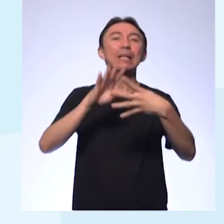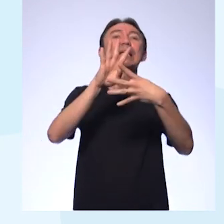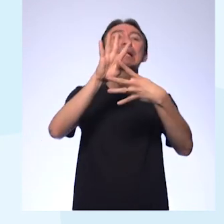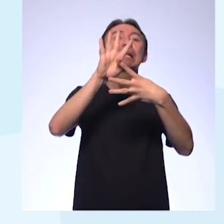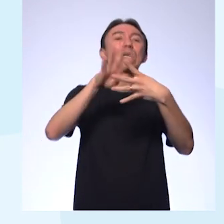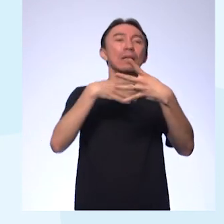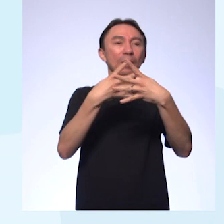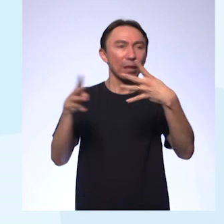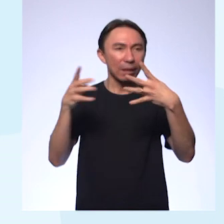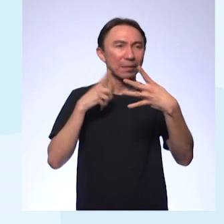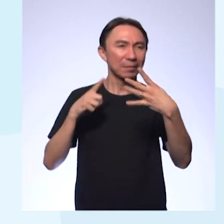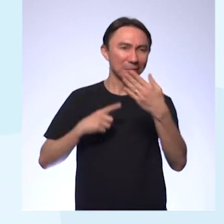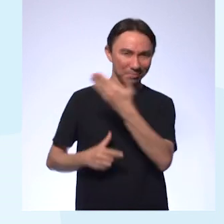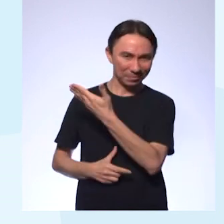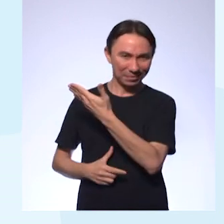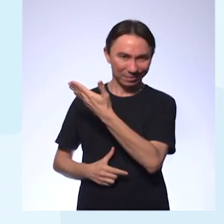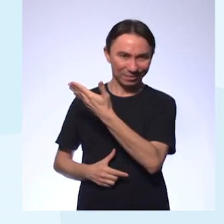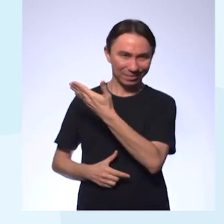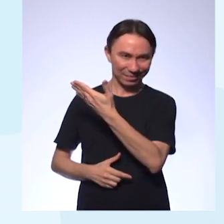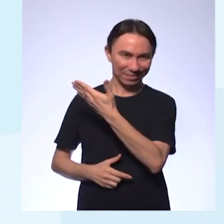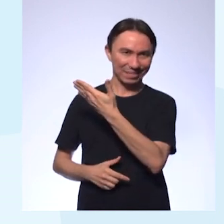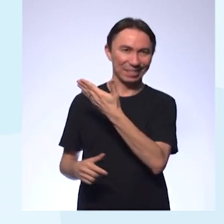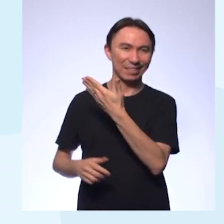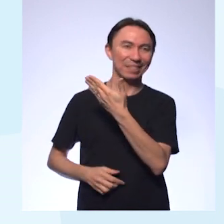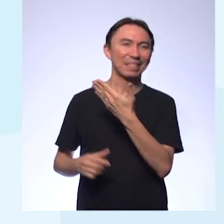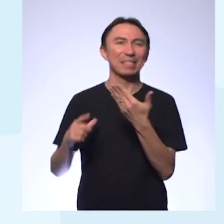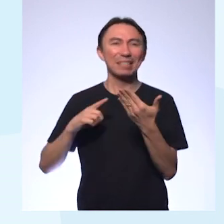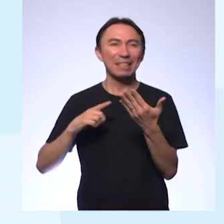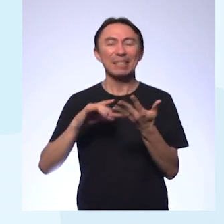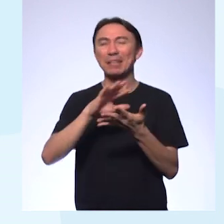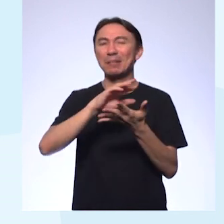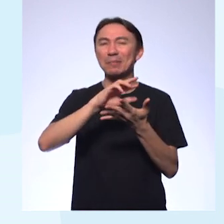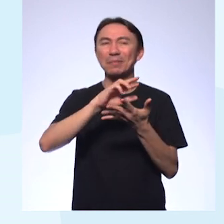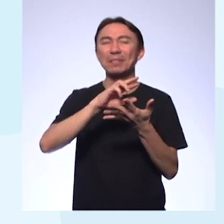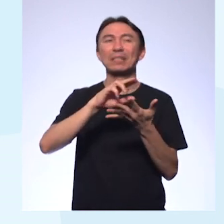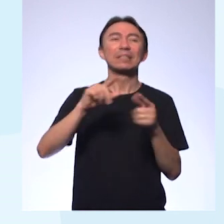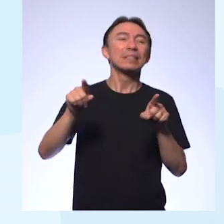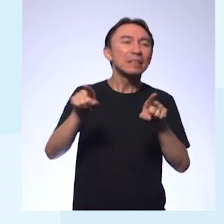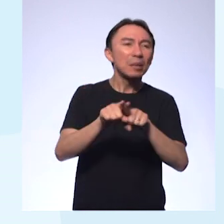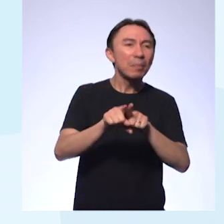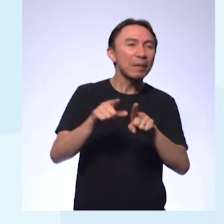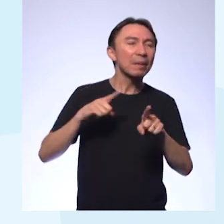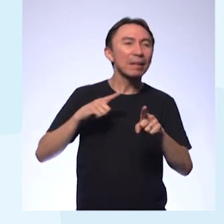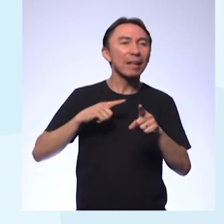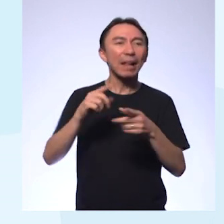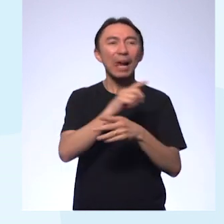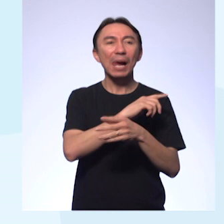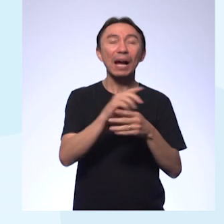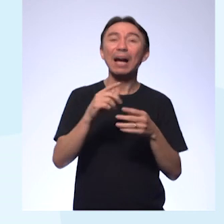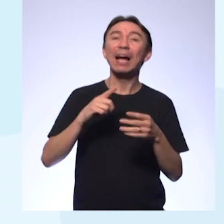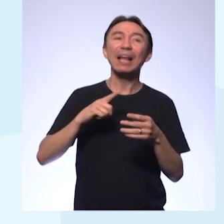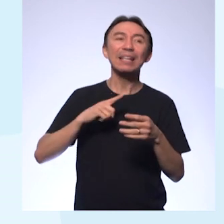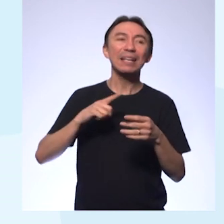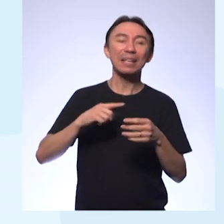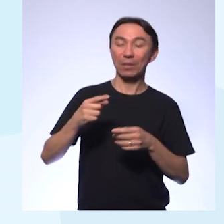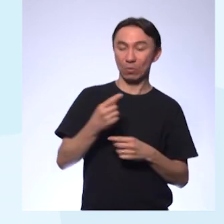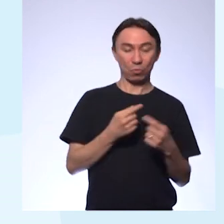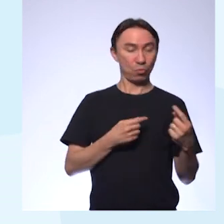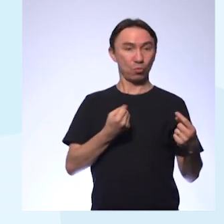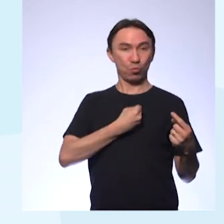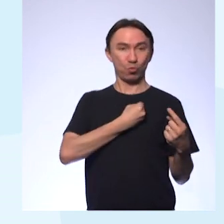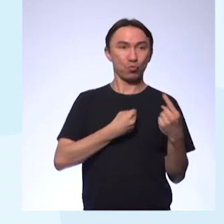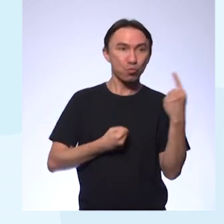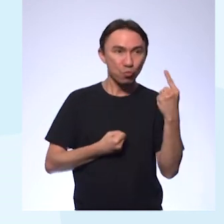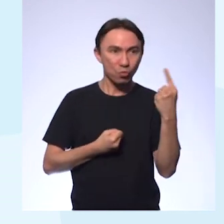dos hidrocarbonetos, né? Lembrando que o prefixo refere à quantidade de carbono que contém a